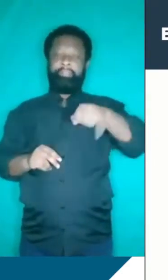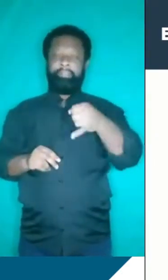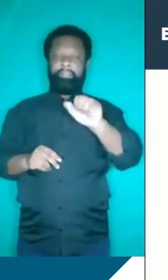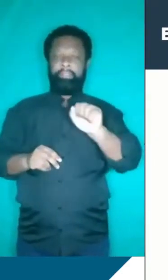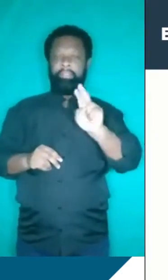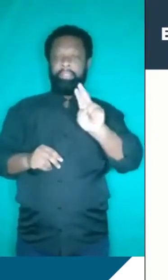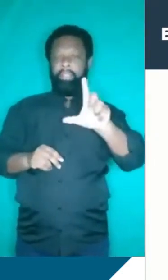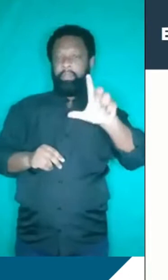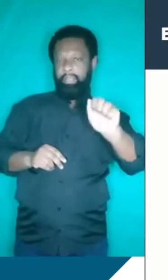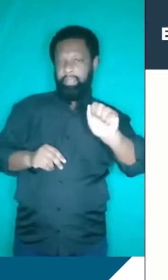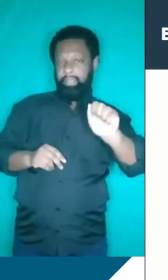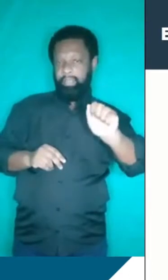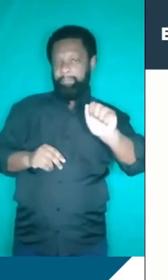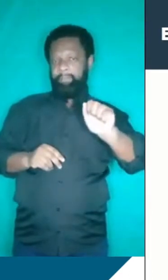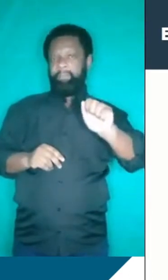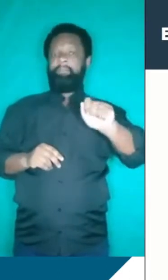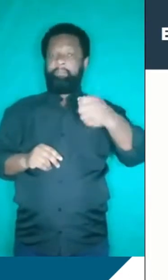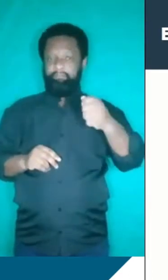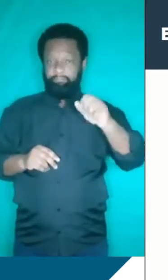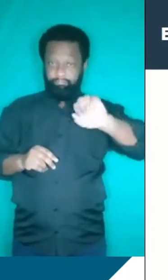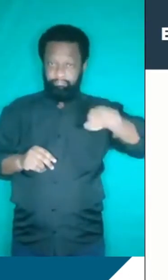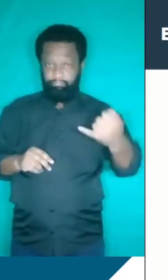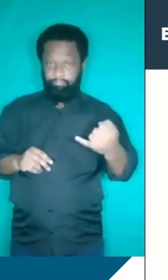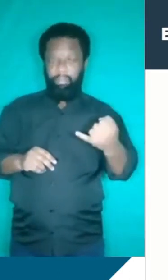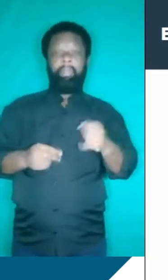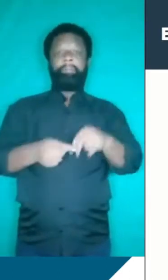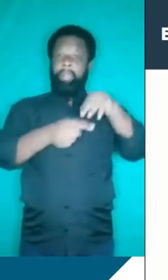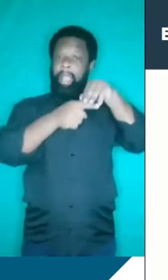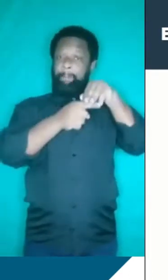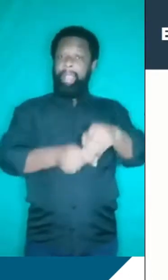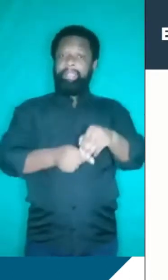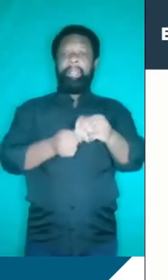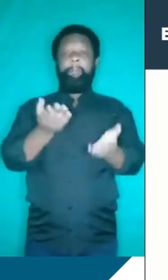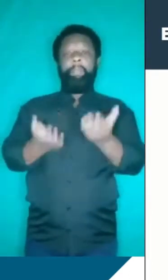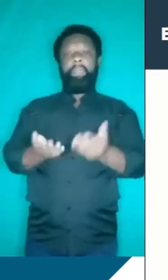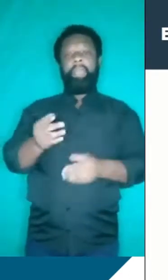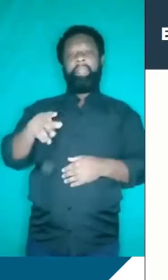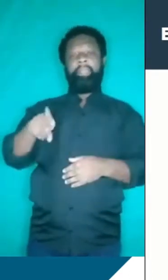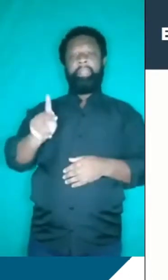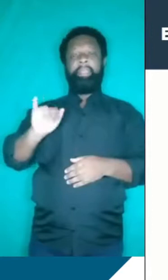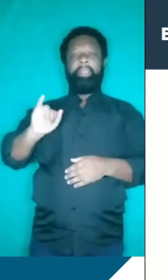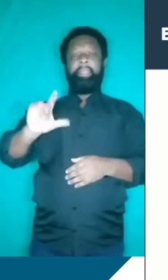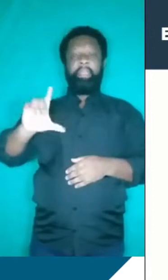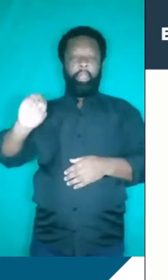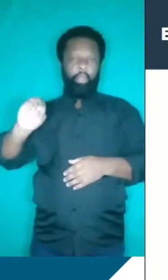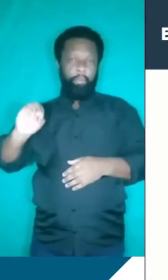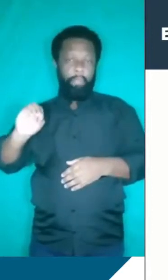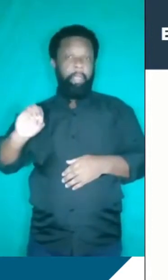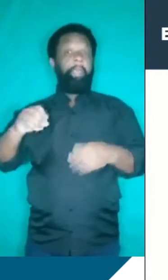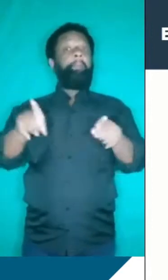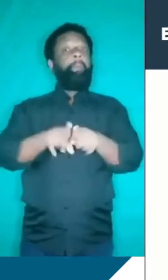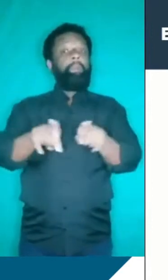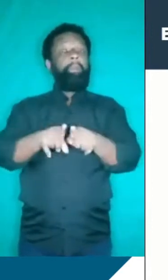joule. A massa vai ser sempre medida em quilogramas. Vocês precisam adotar os dados do SI, porque você vai ter